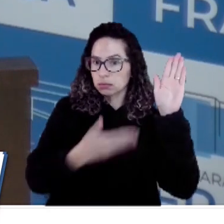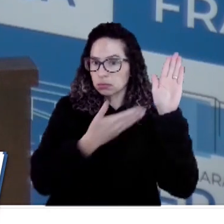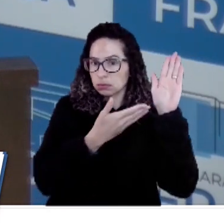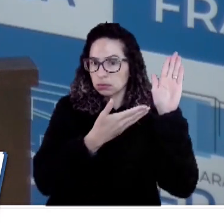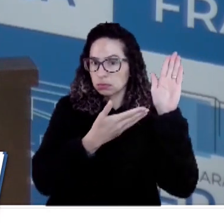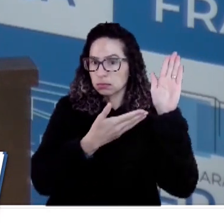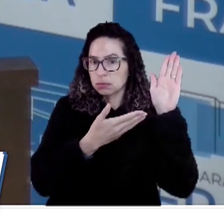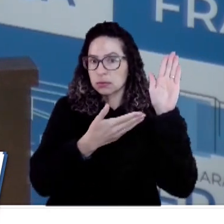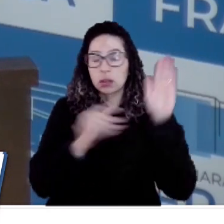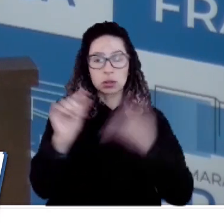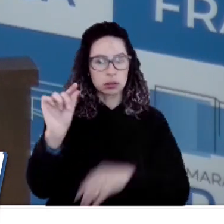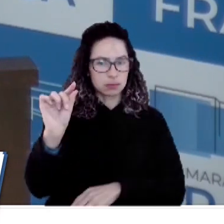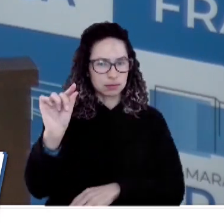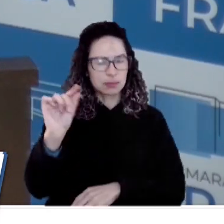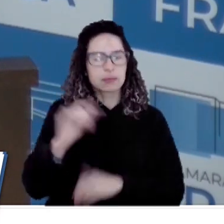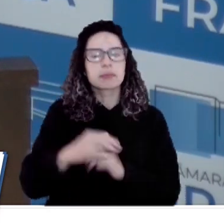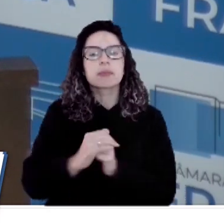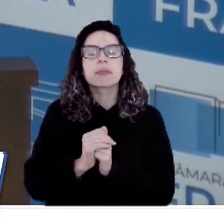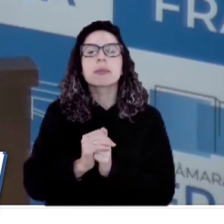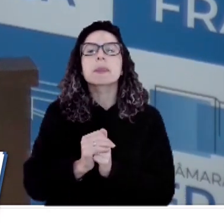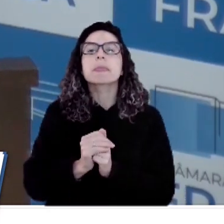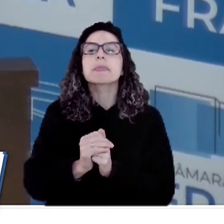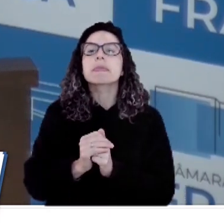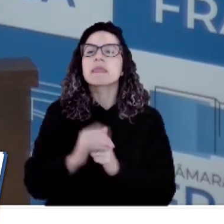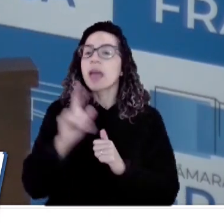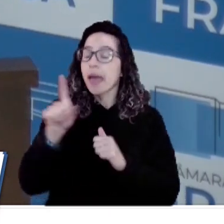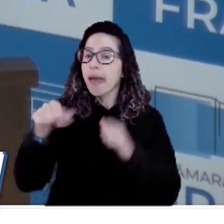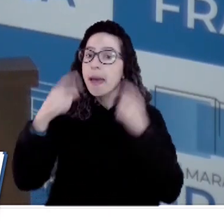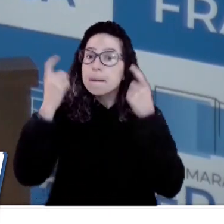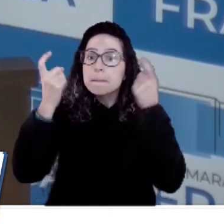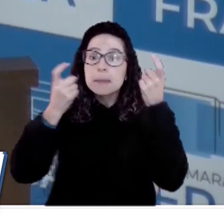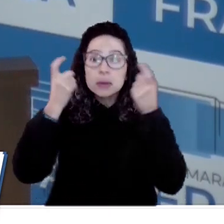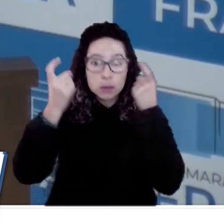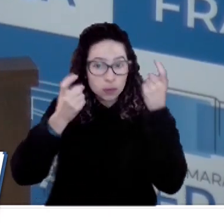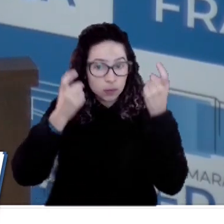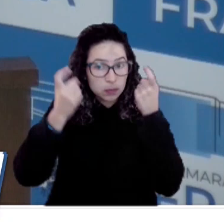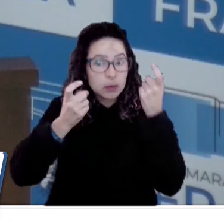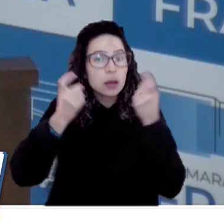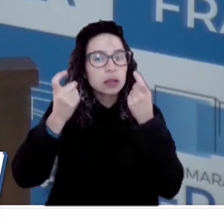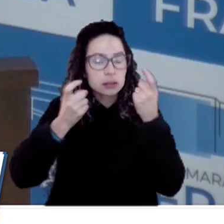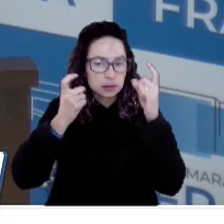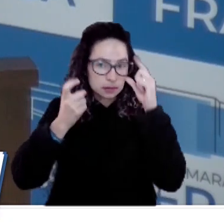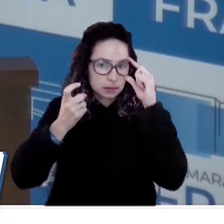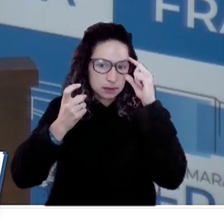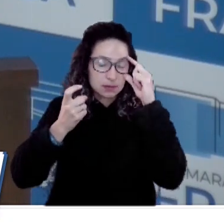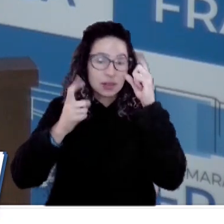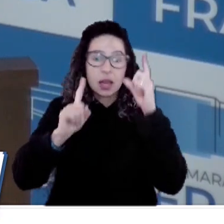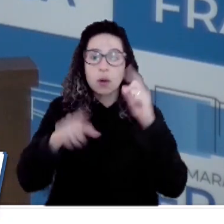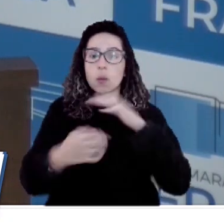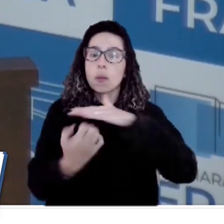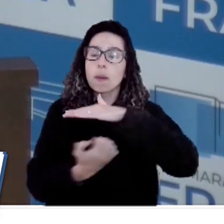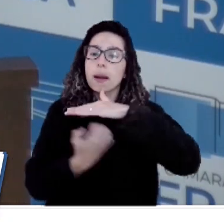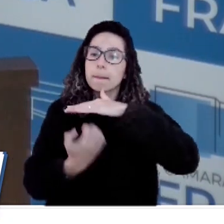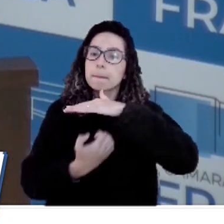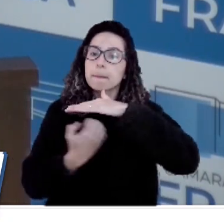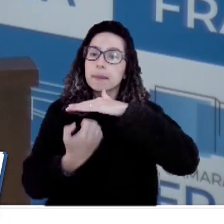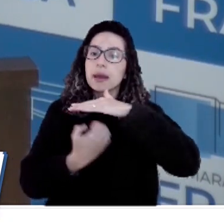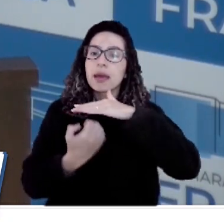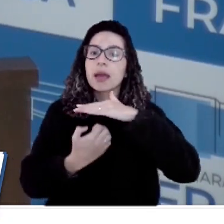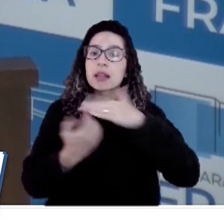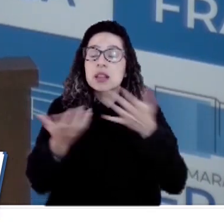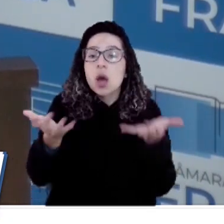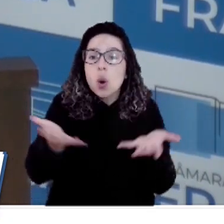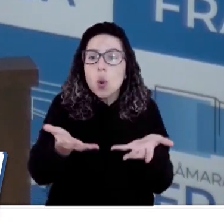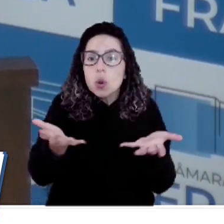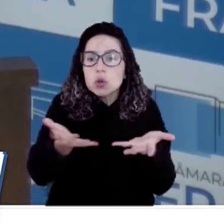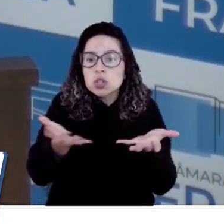darei, excelência. É preocupante uma empresa que hoje